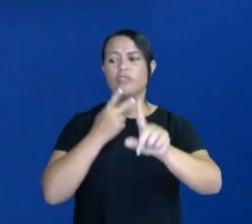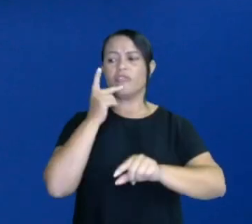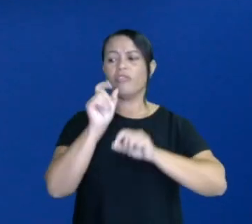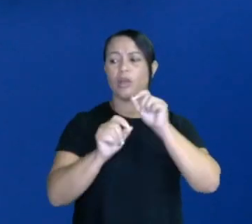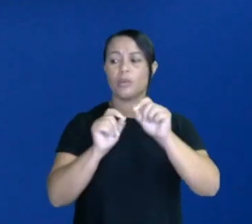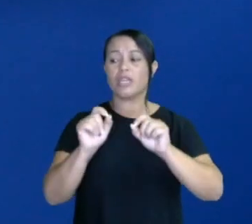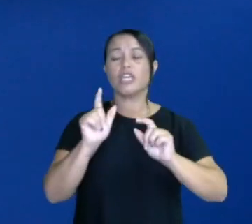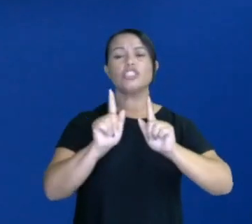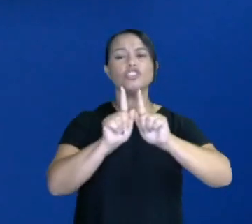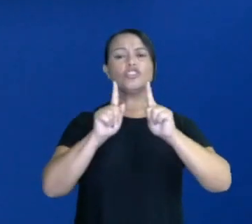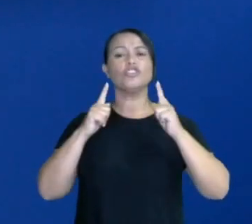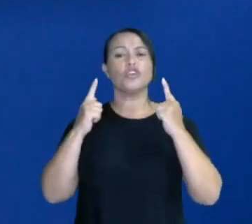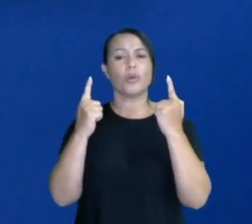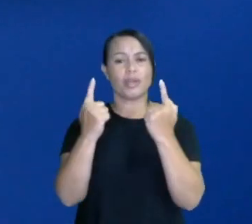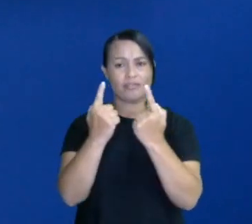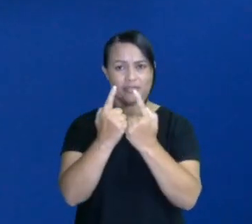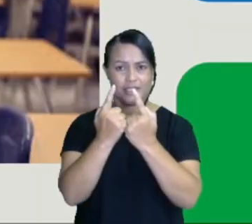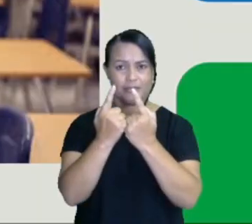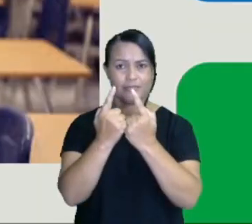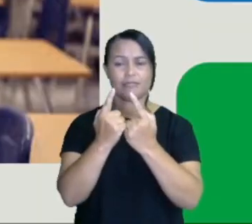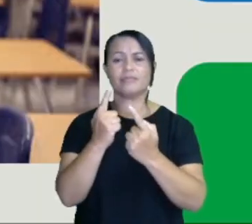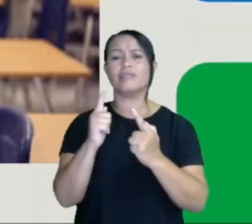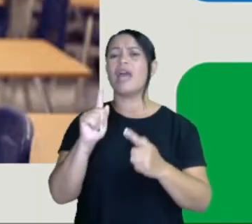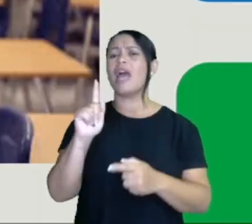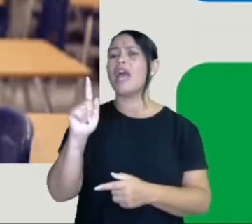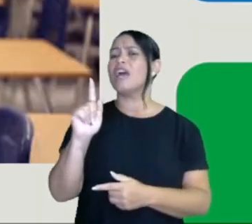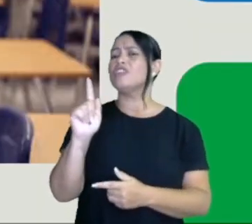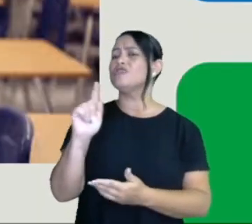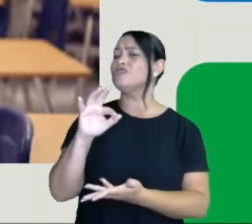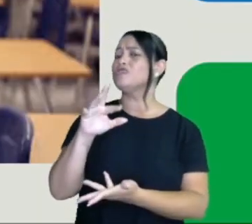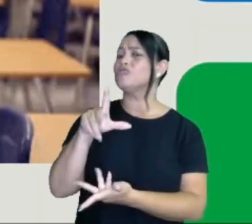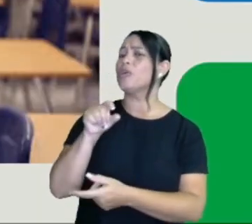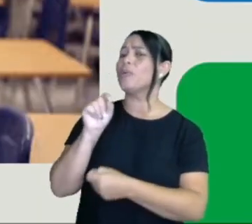assim, geografia. Então, geografia.